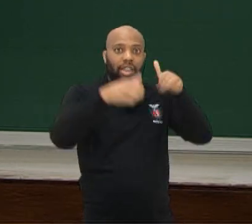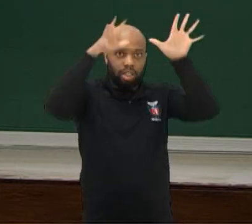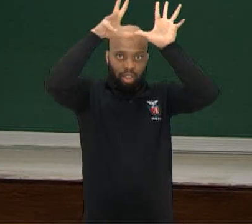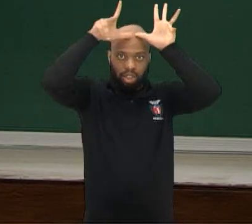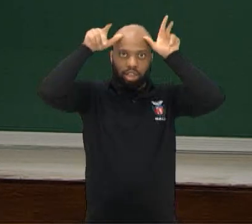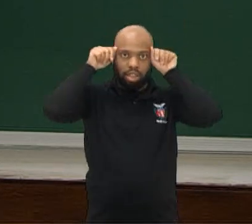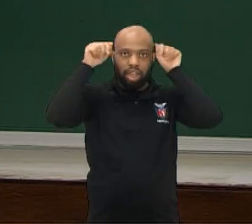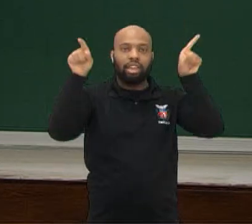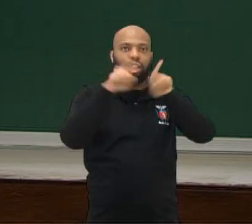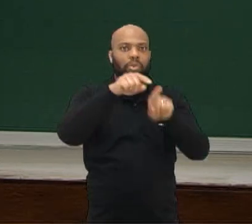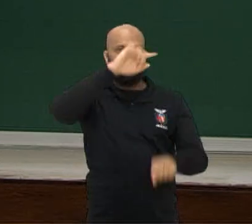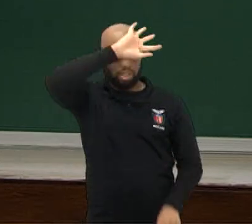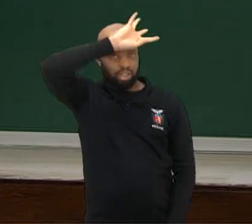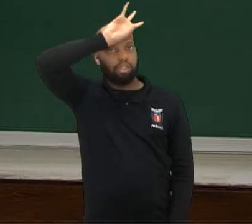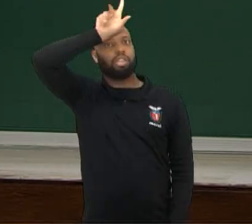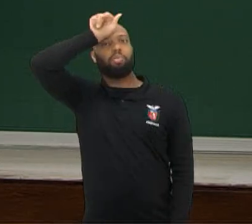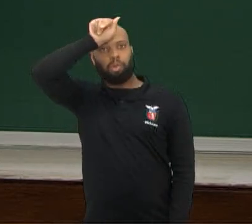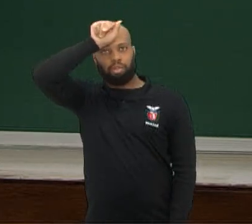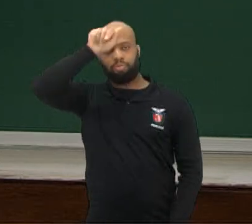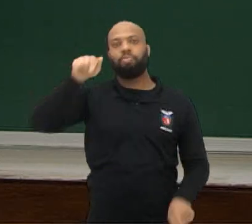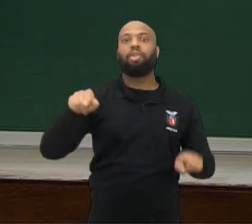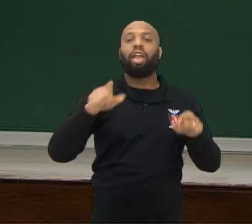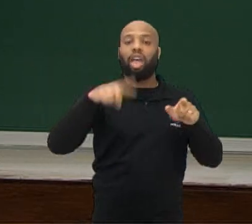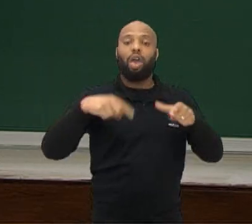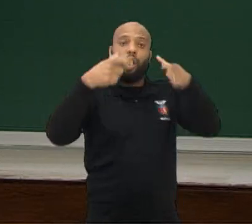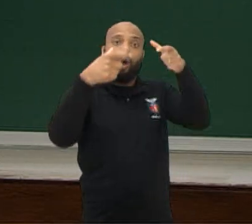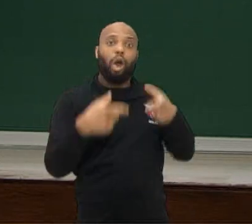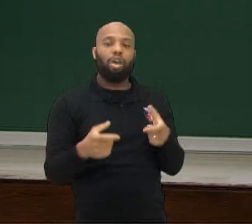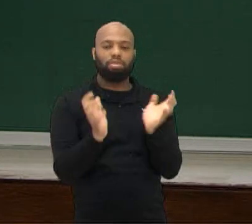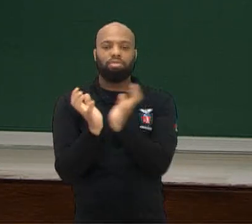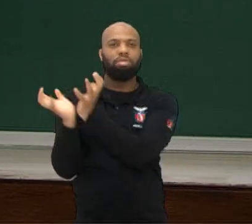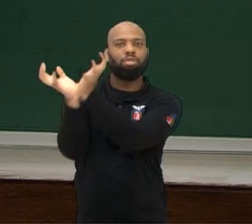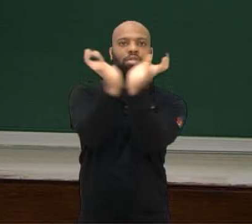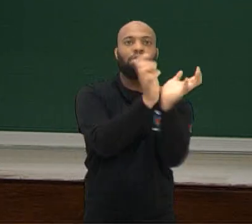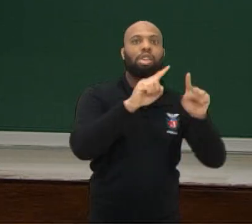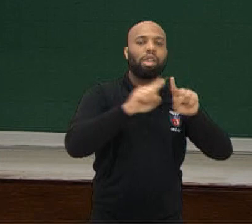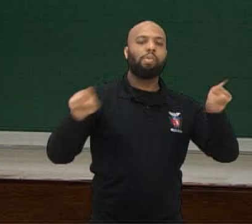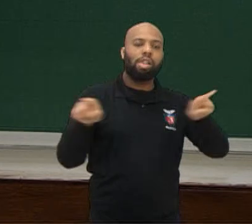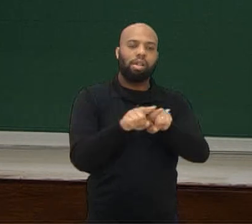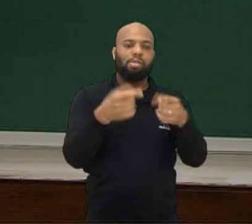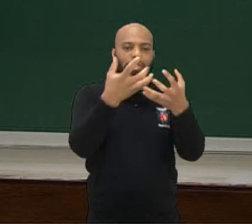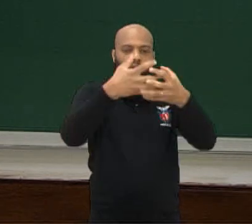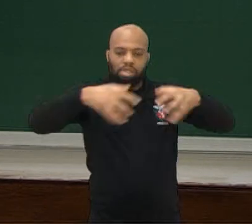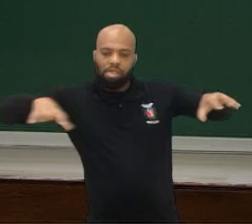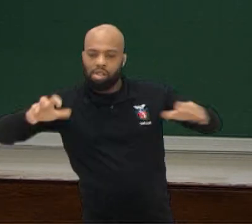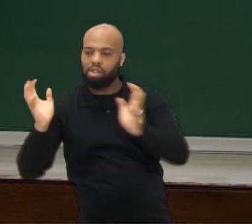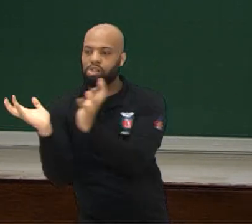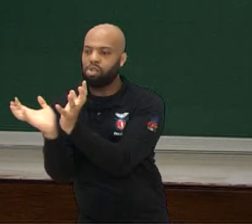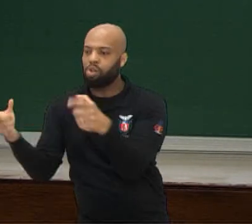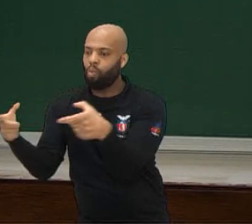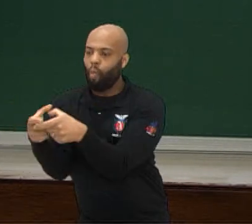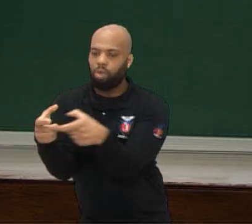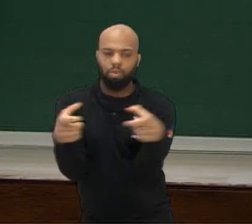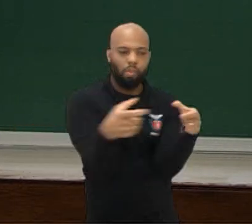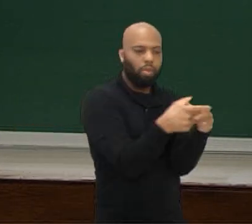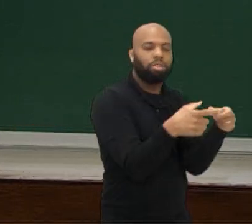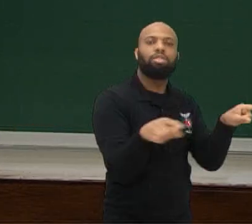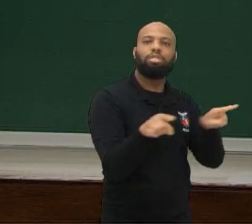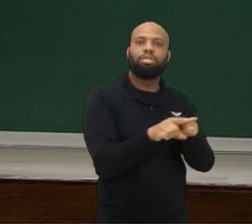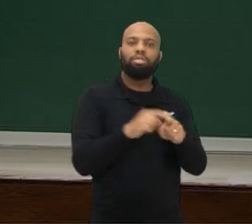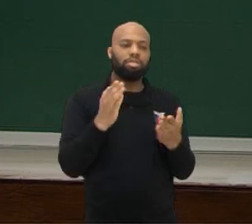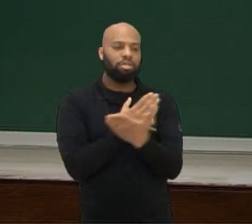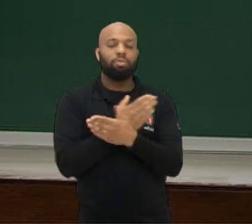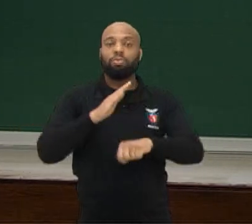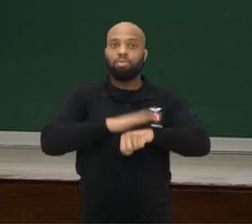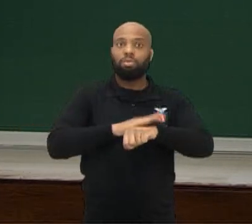Então, localização desses grupos. Claro que eles eram subdivididos em grupos menores também, em alguns casos. Mas para a